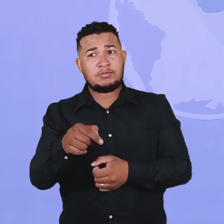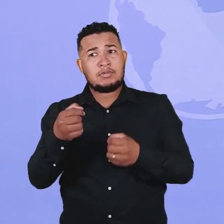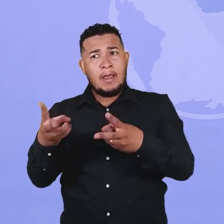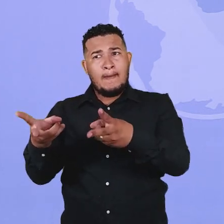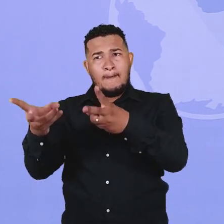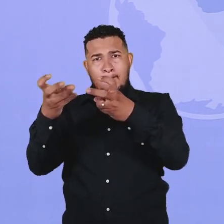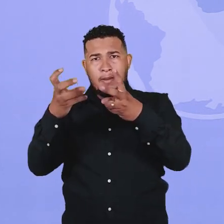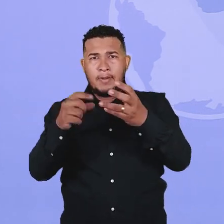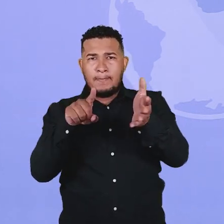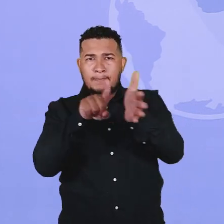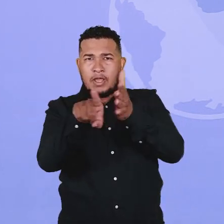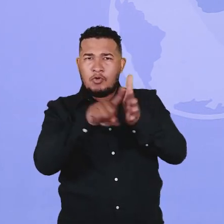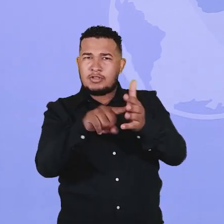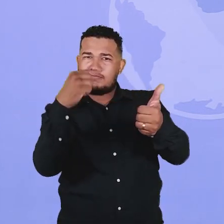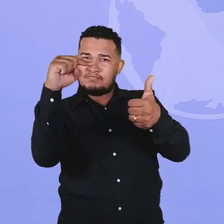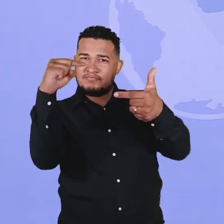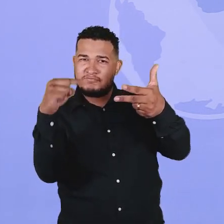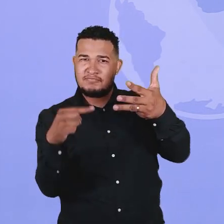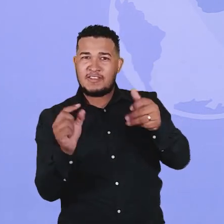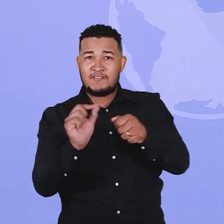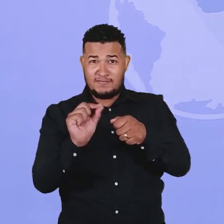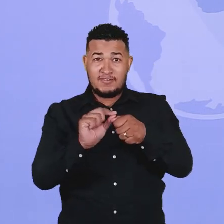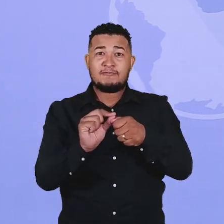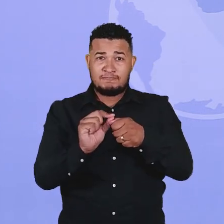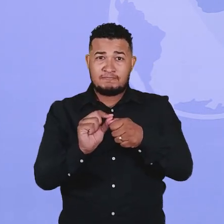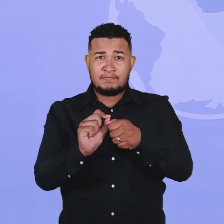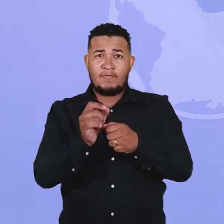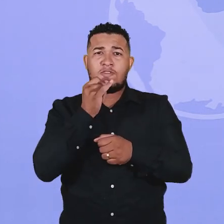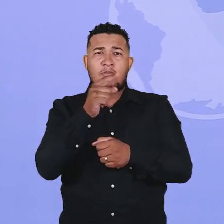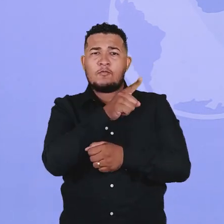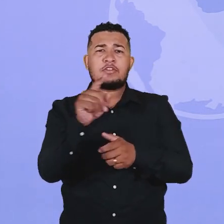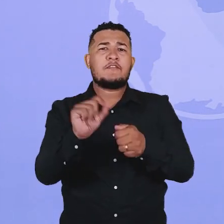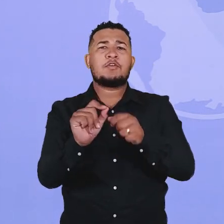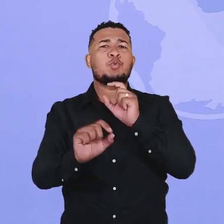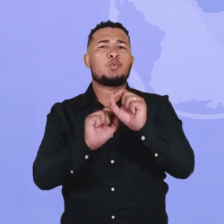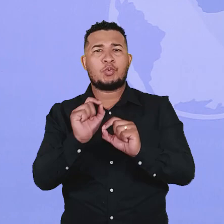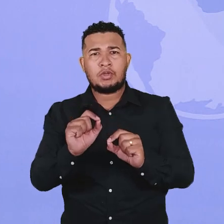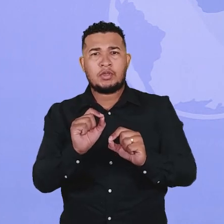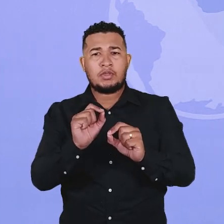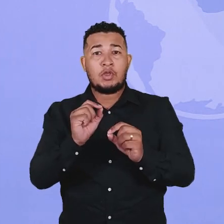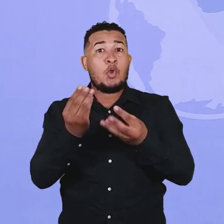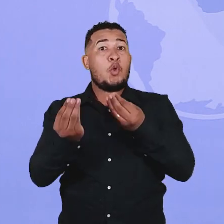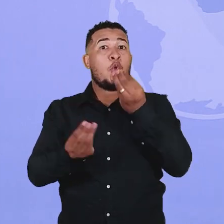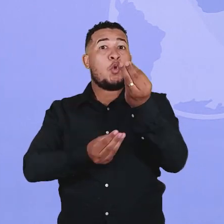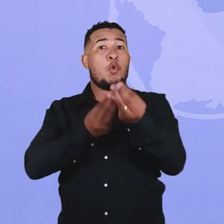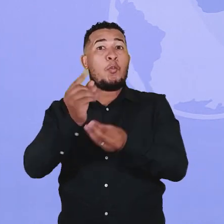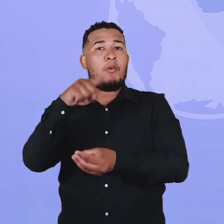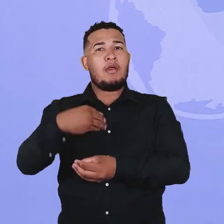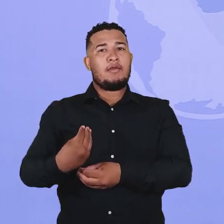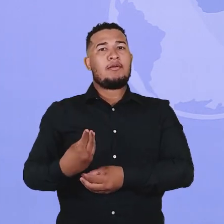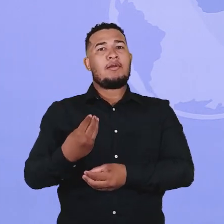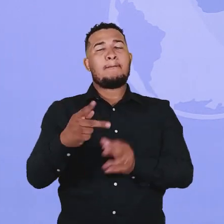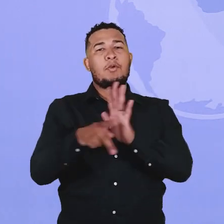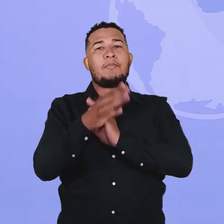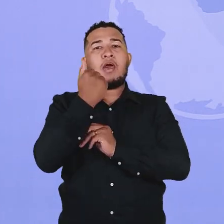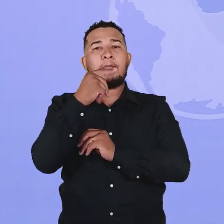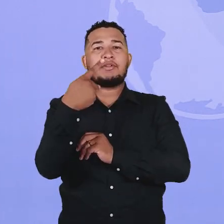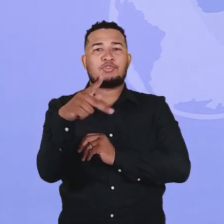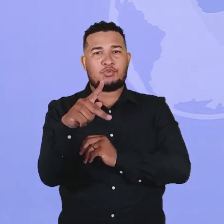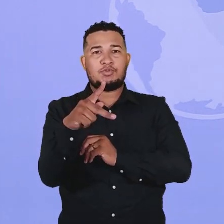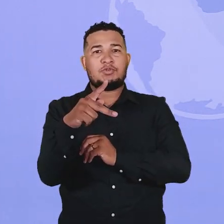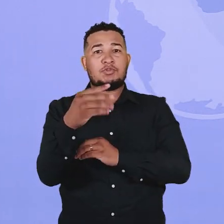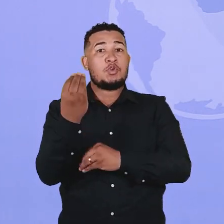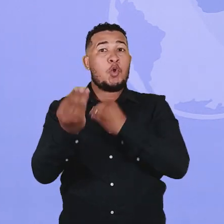hoje. Observe essas indagações, essas perguntas que foram feitas na aula. O que você tem feito? Como tem sido a